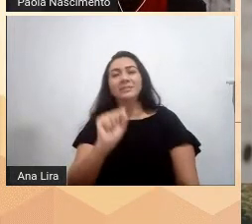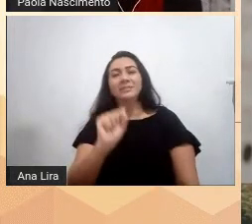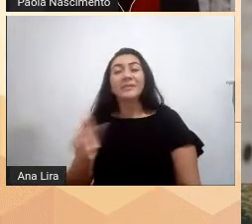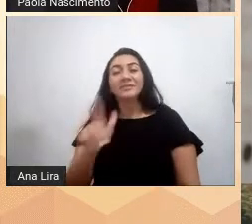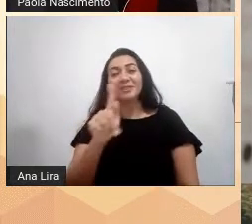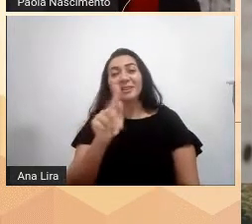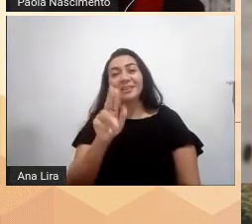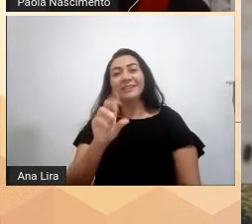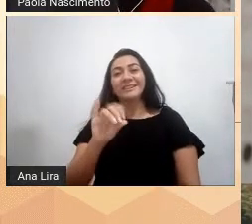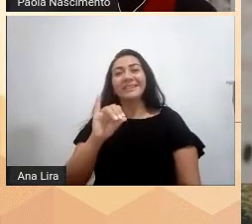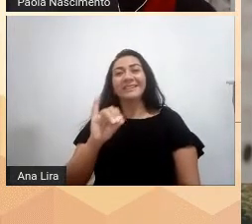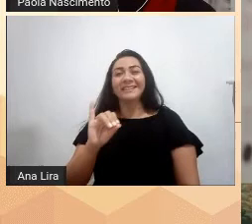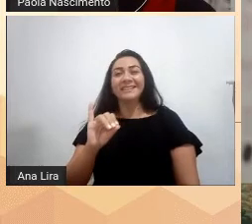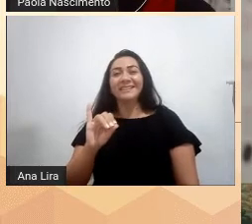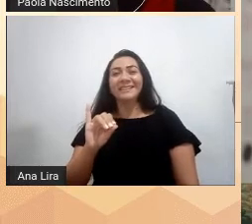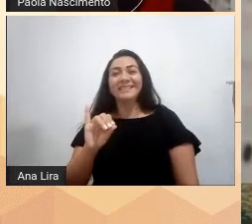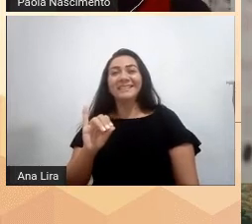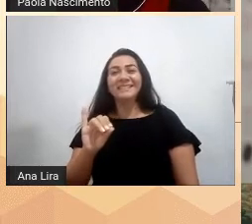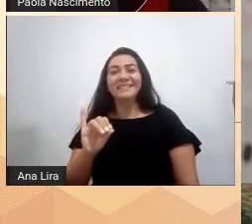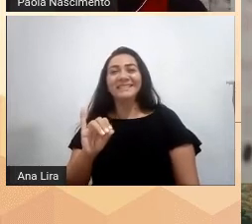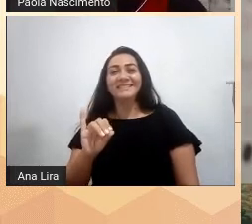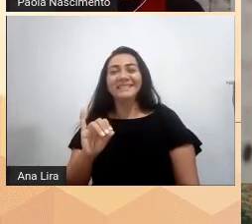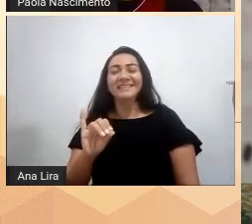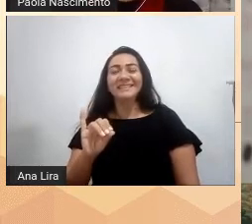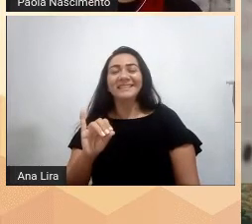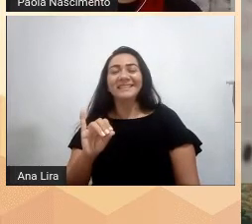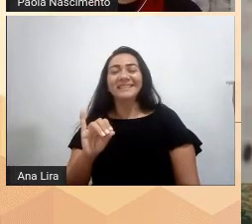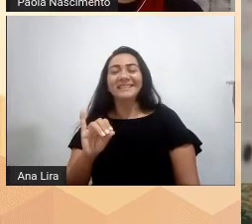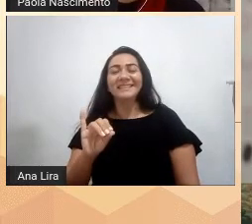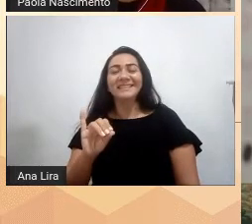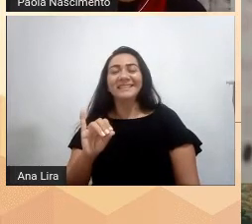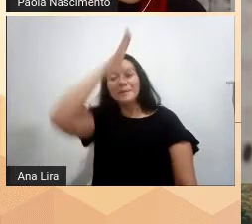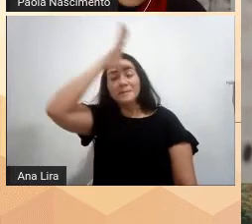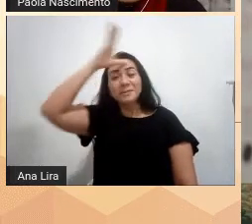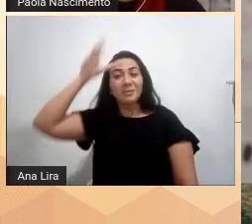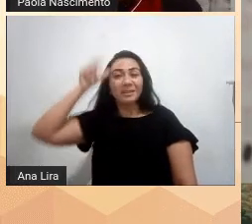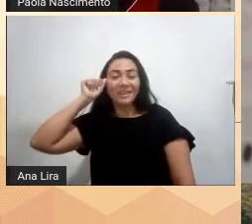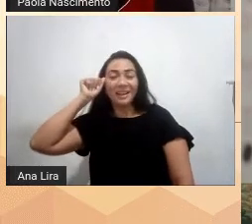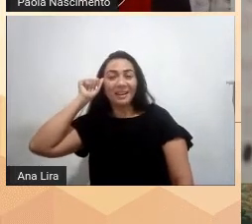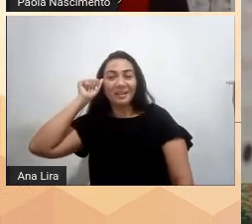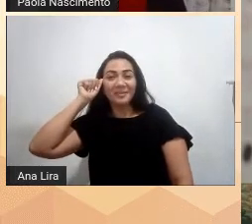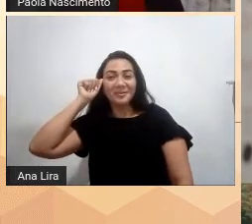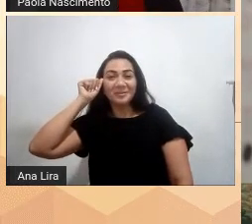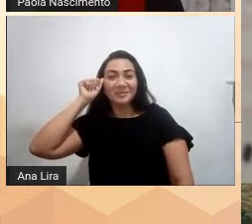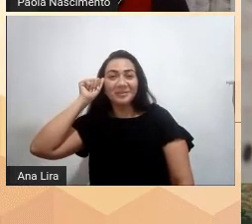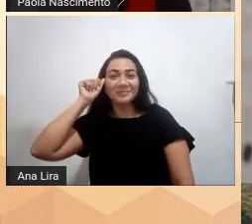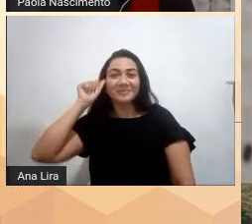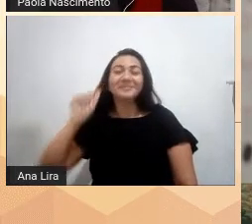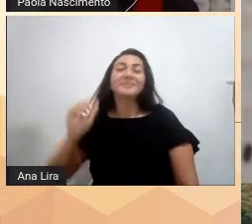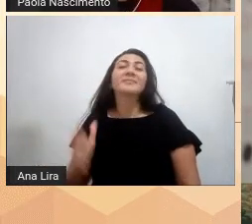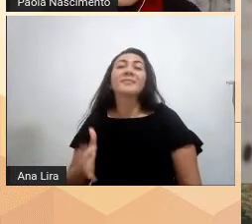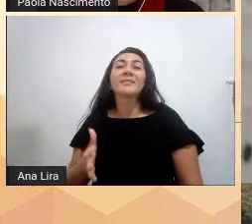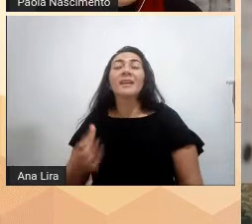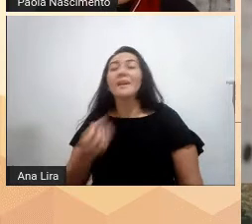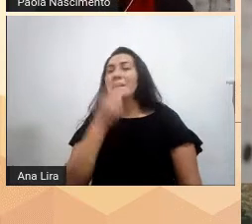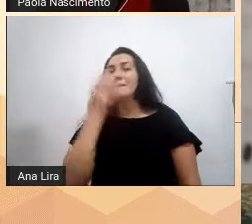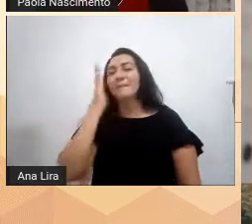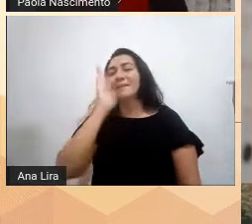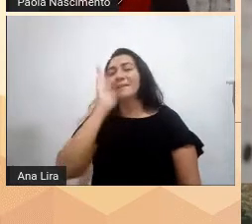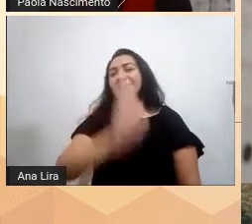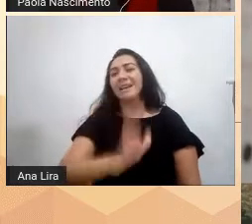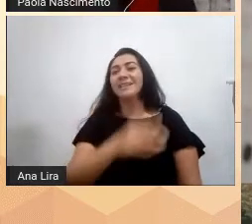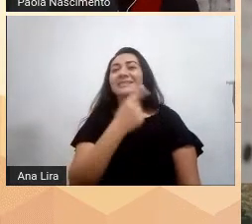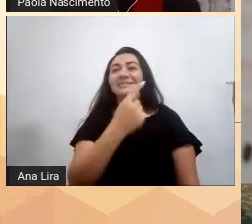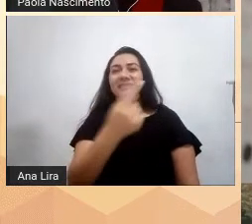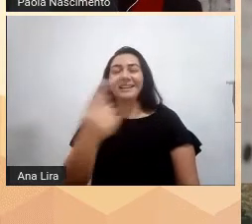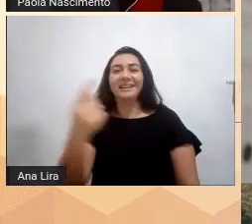também, né? Muito boa tarde a todos, né? Hoje, eu trouxe um viés aí um